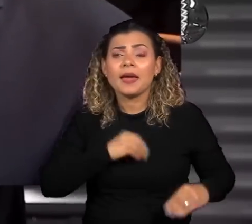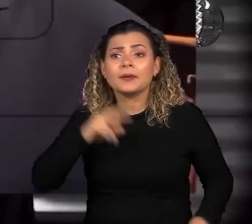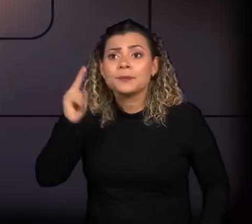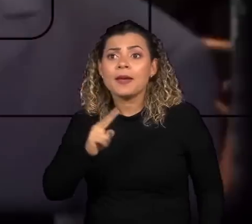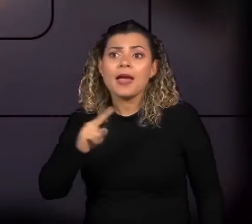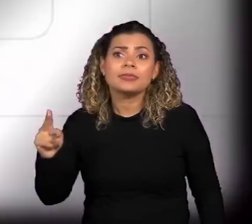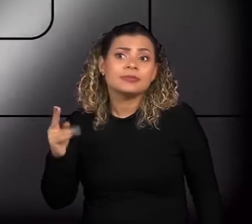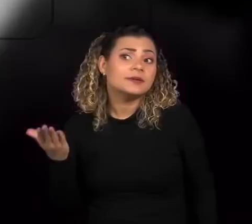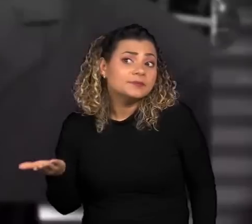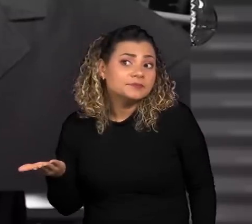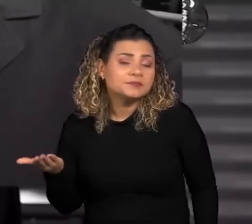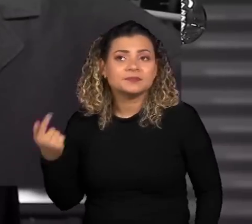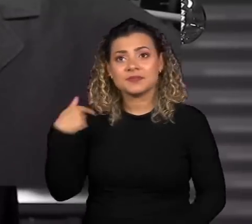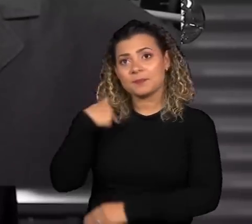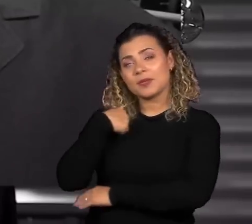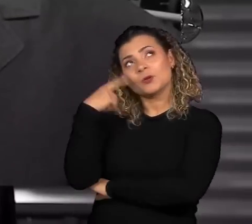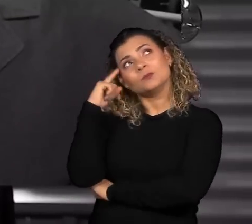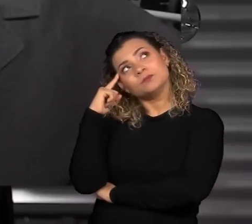um pecado meu...